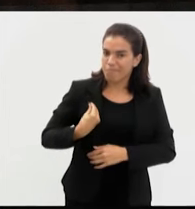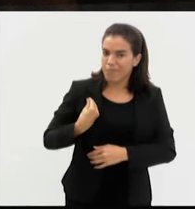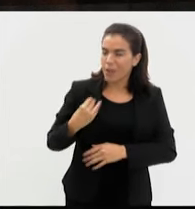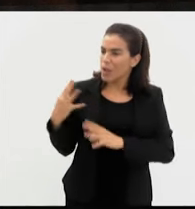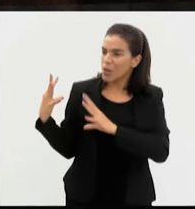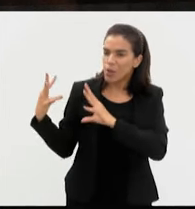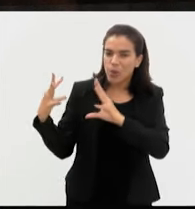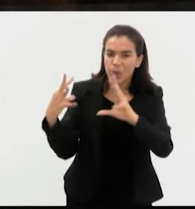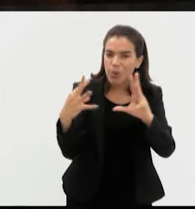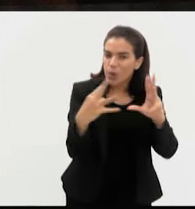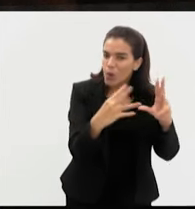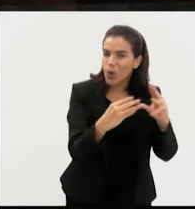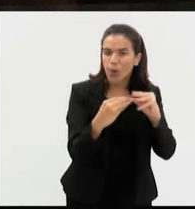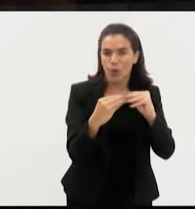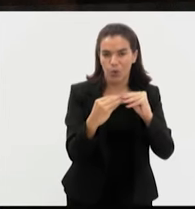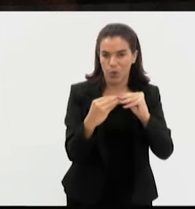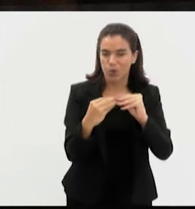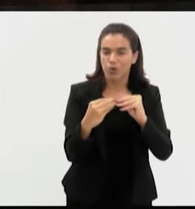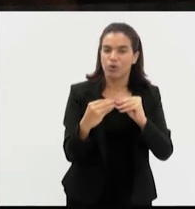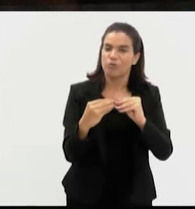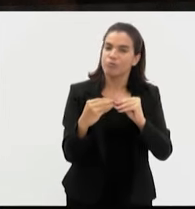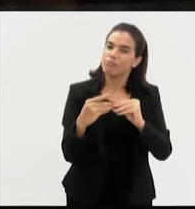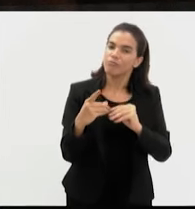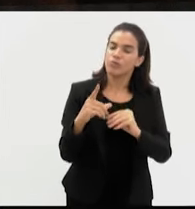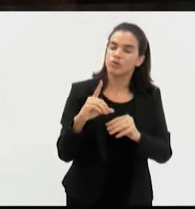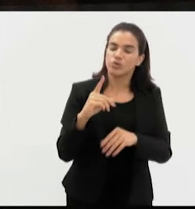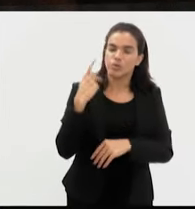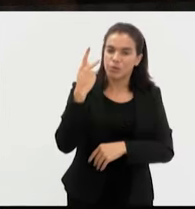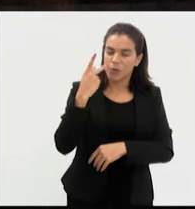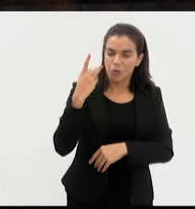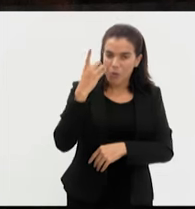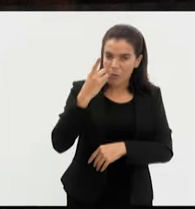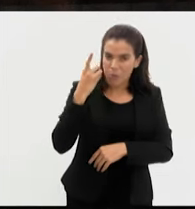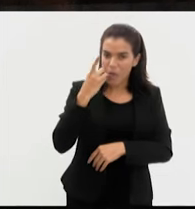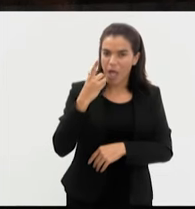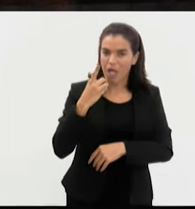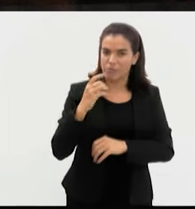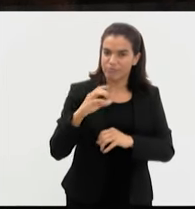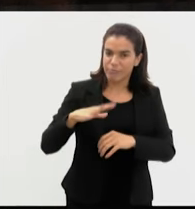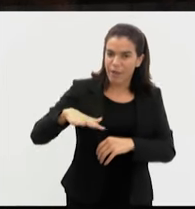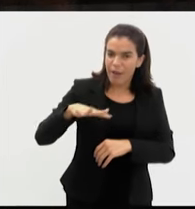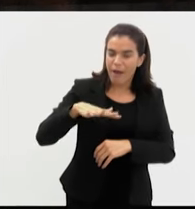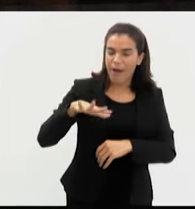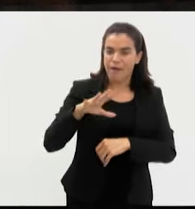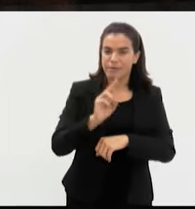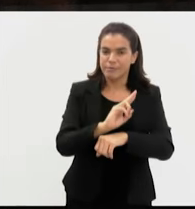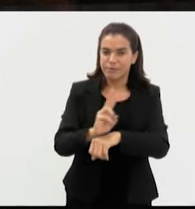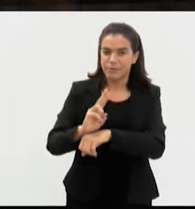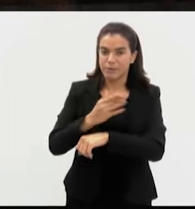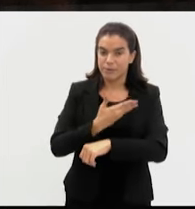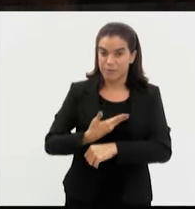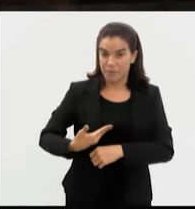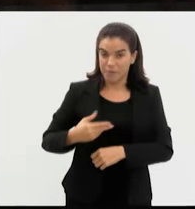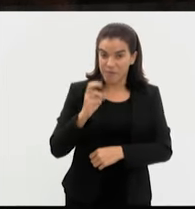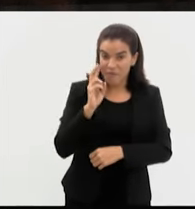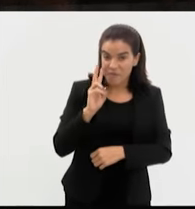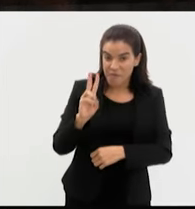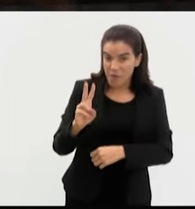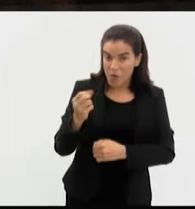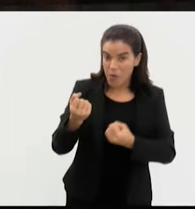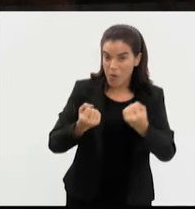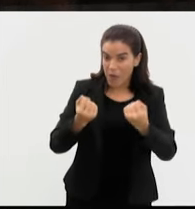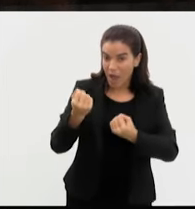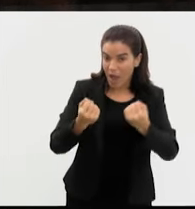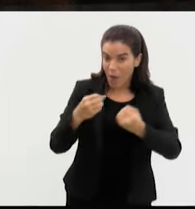deputados da bancada bancada da segurança pública e os demais deputados nós vimos Há dias atrás o carro do do Márcio Galberto